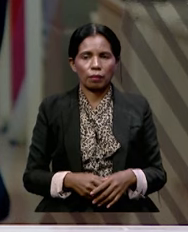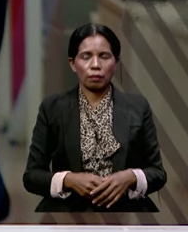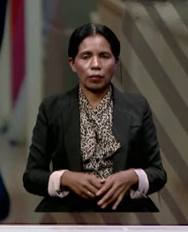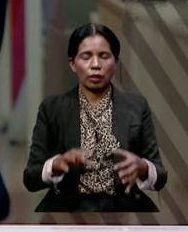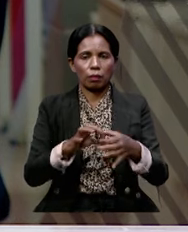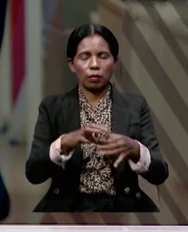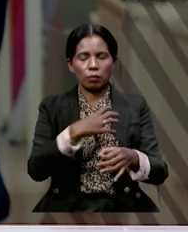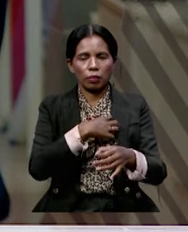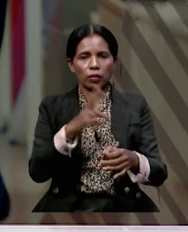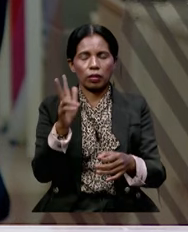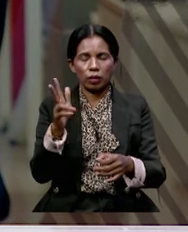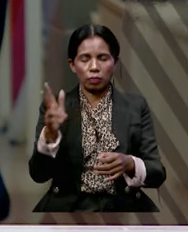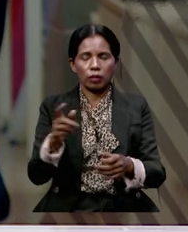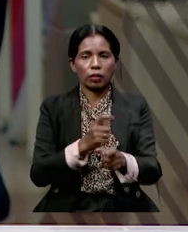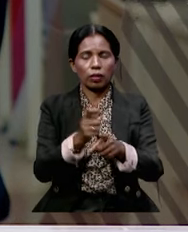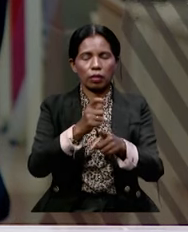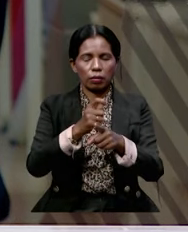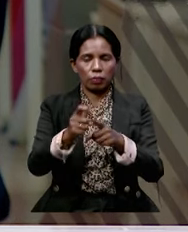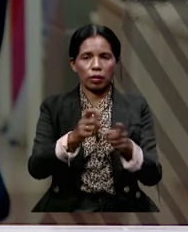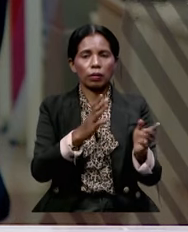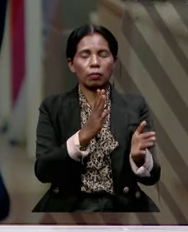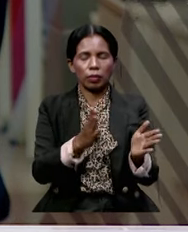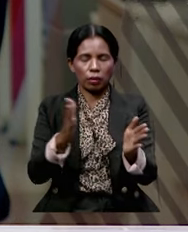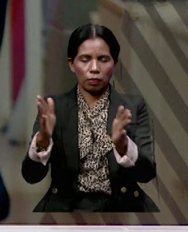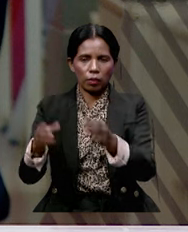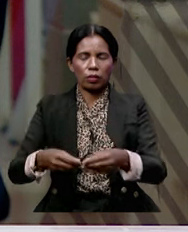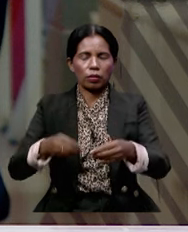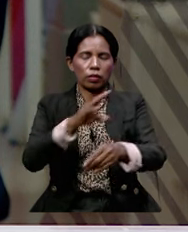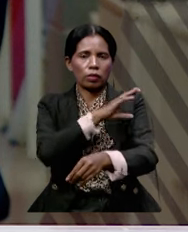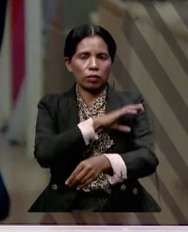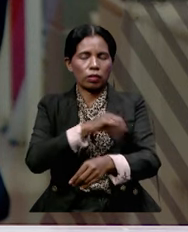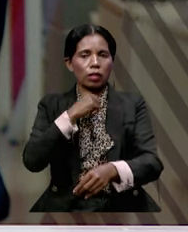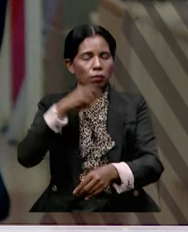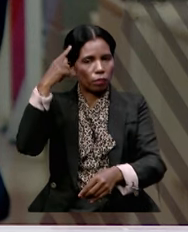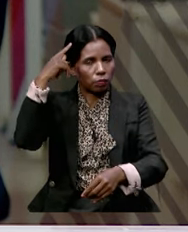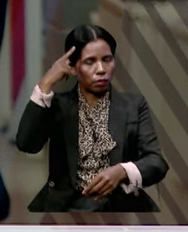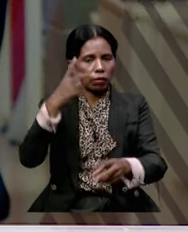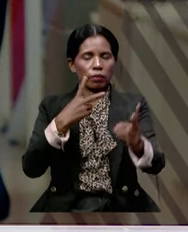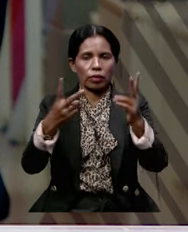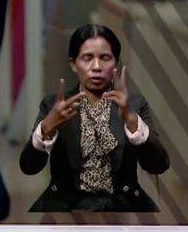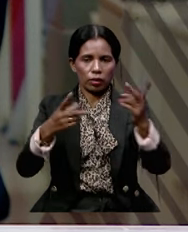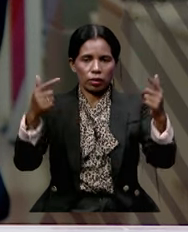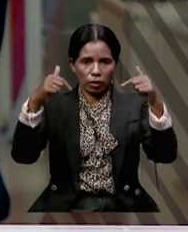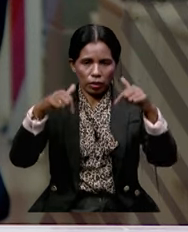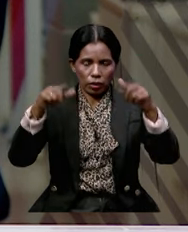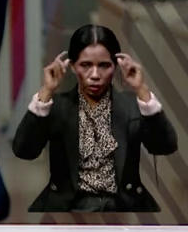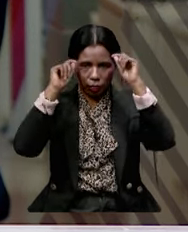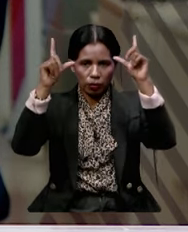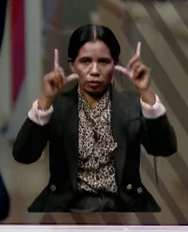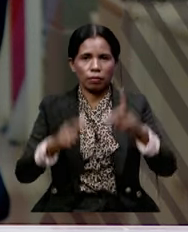membro penitele na entolo nulo tu atenamento ho prepara fo segurança ba Papa Francisco durante visita iha Timor-Leste.